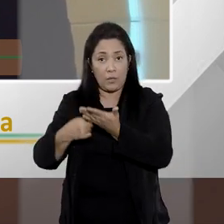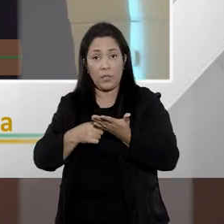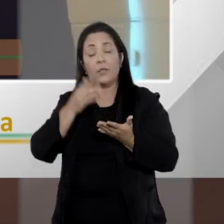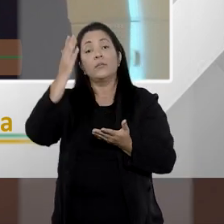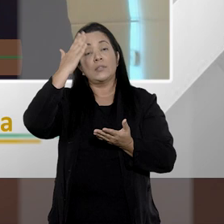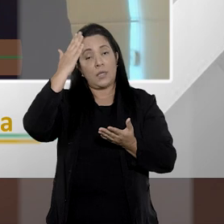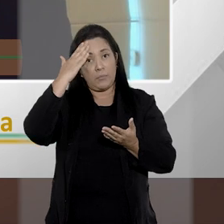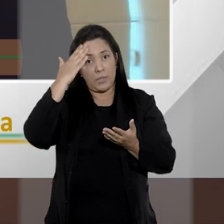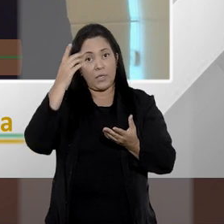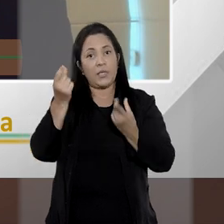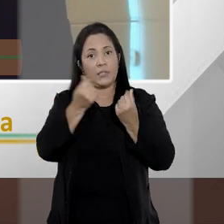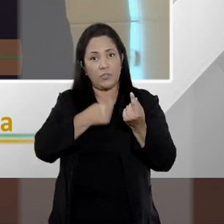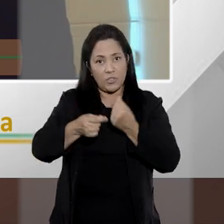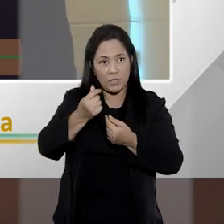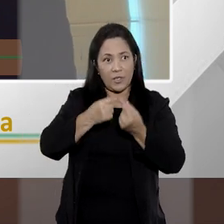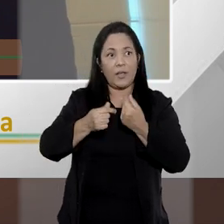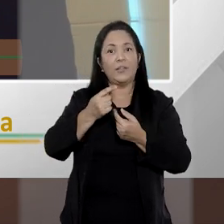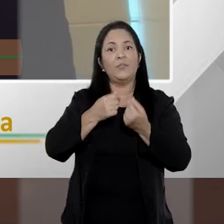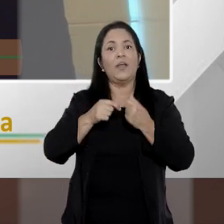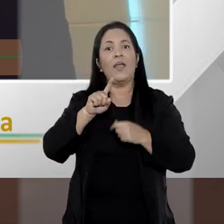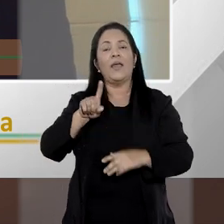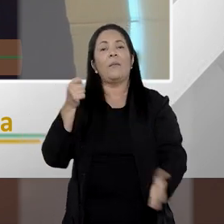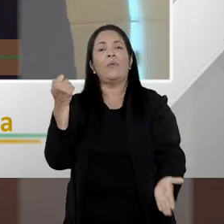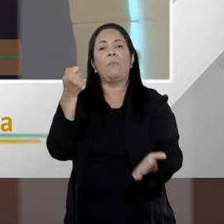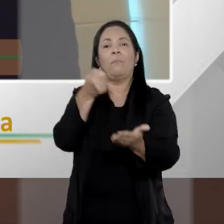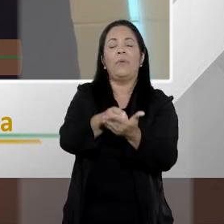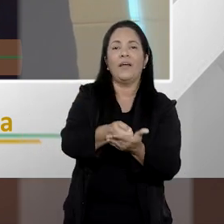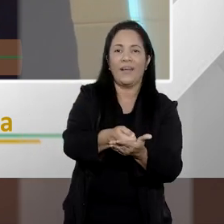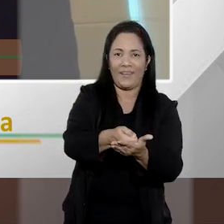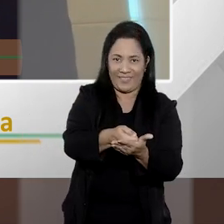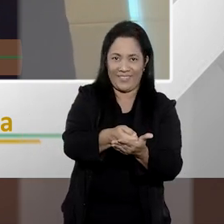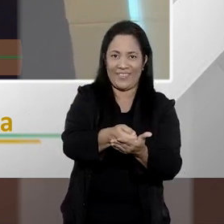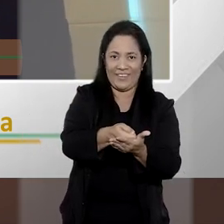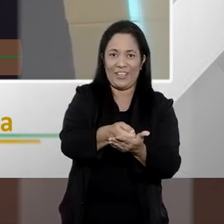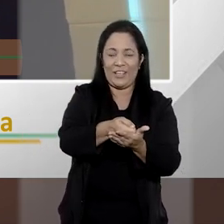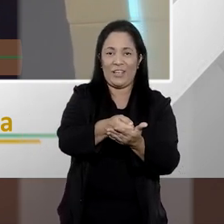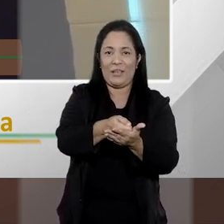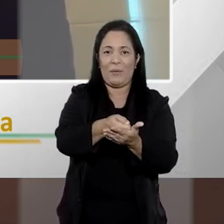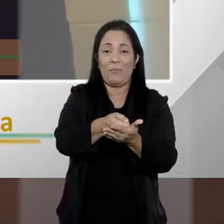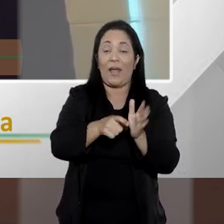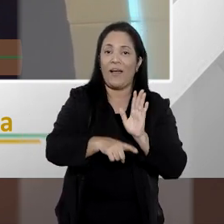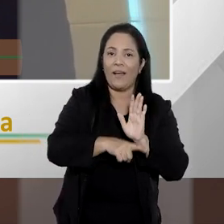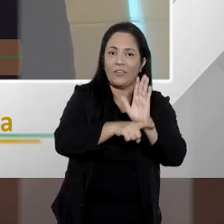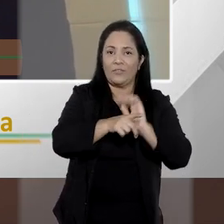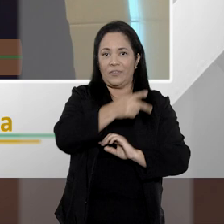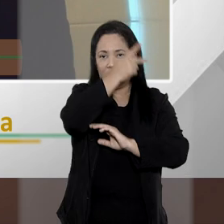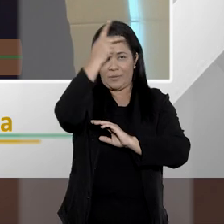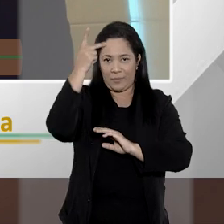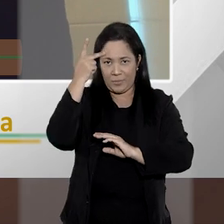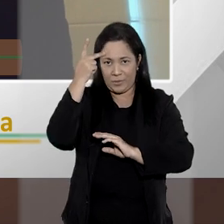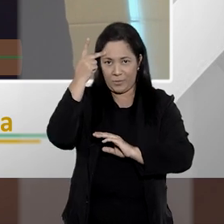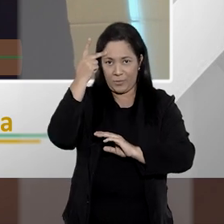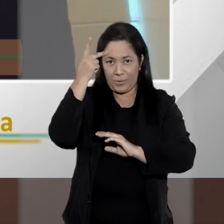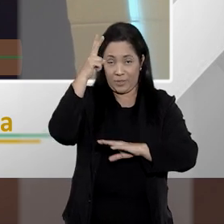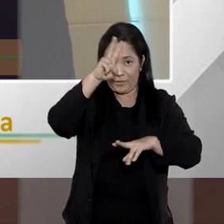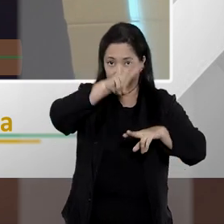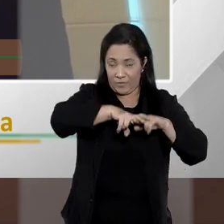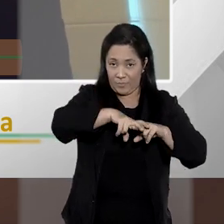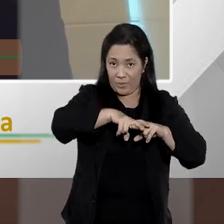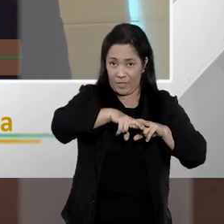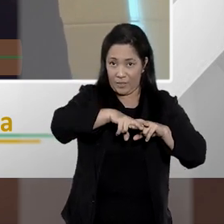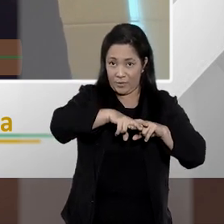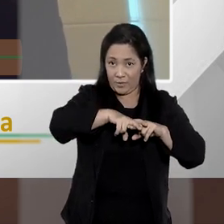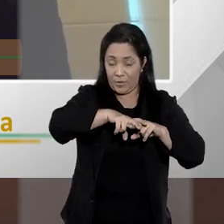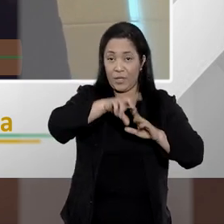usadas para fins de remissão da pena desses indivíduos que se mostravam ali concordes e com o